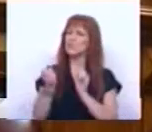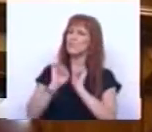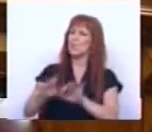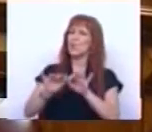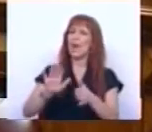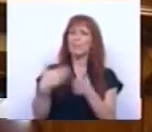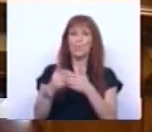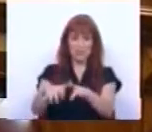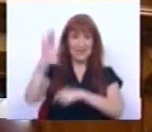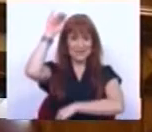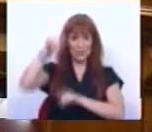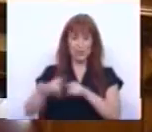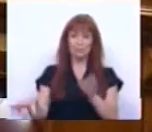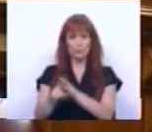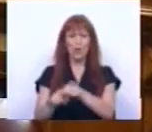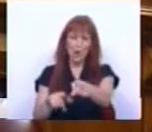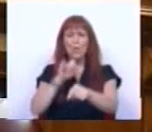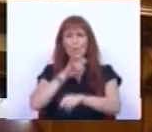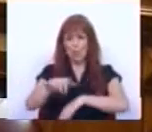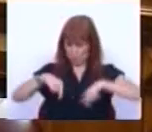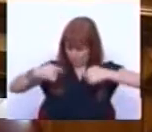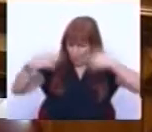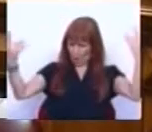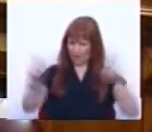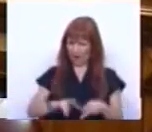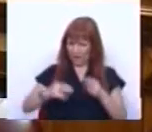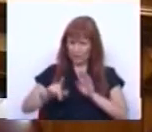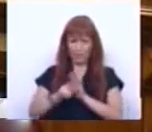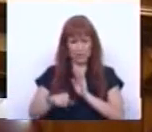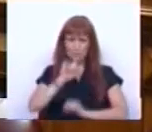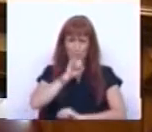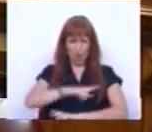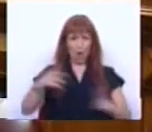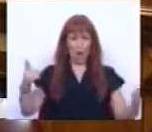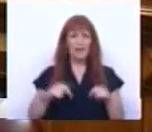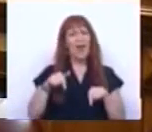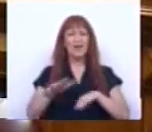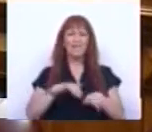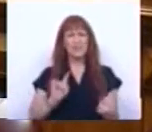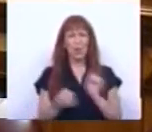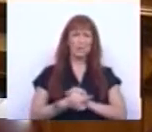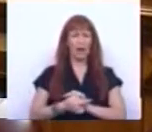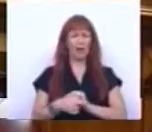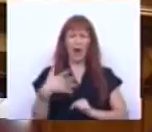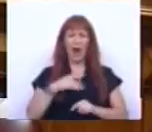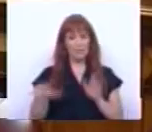Assembleia da República legislar quando poderia ele próprio alterar o decreto-lei. E, neste caso, faz exatamente o